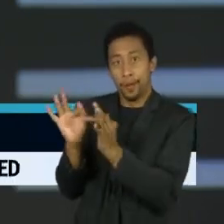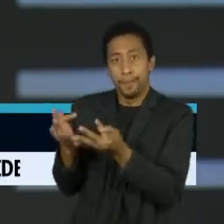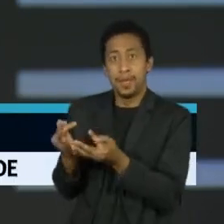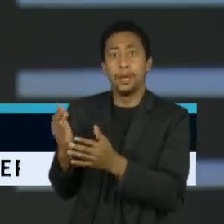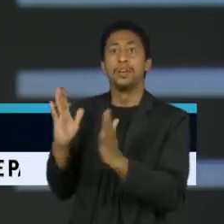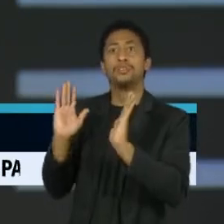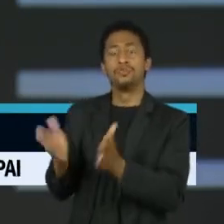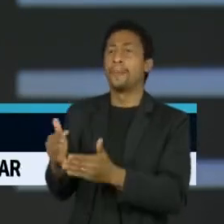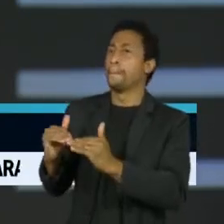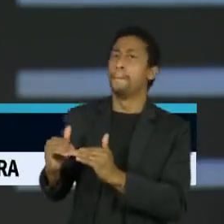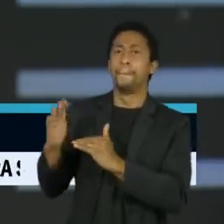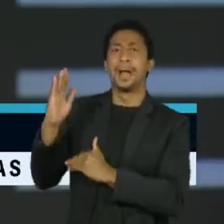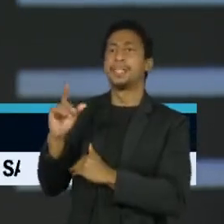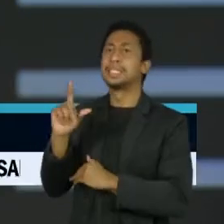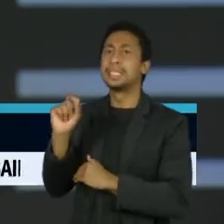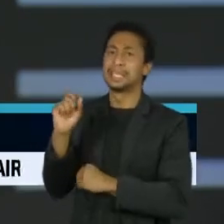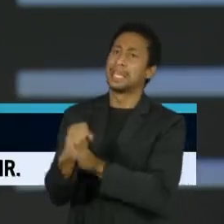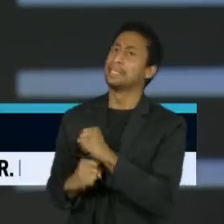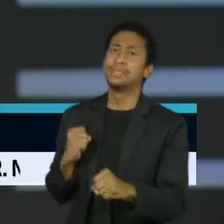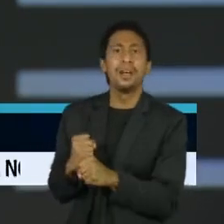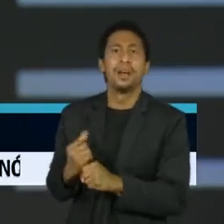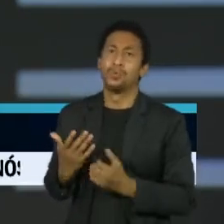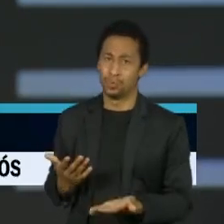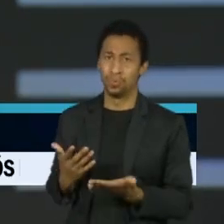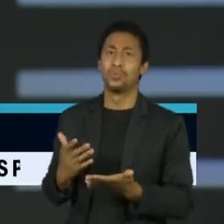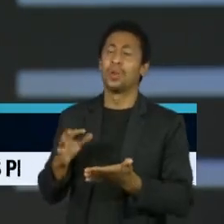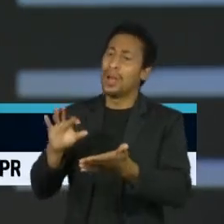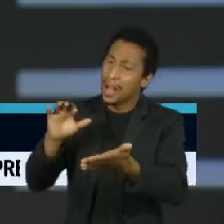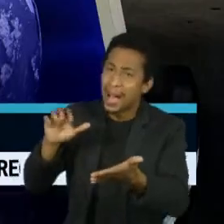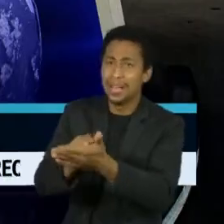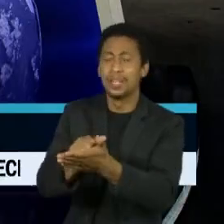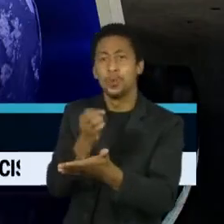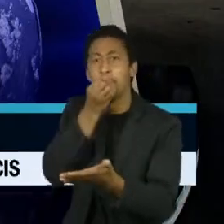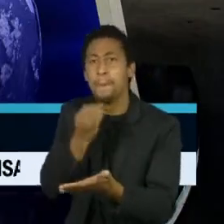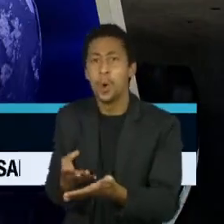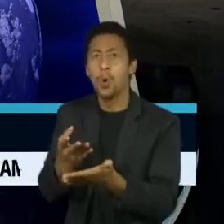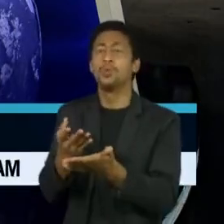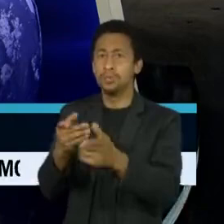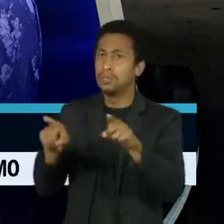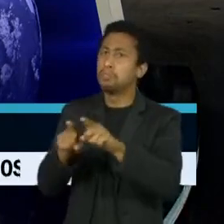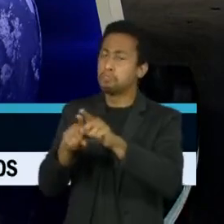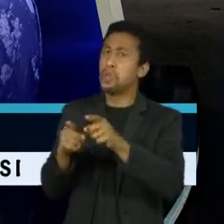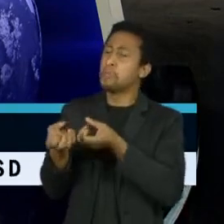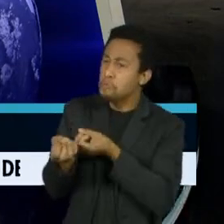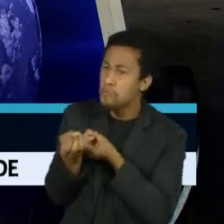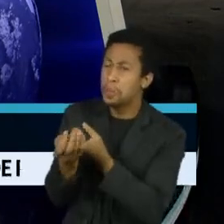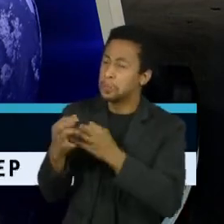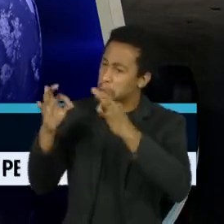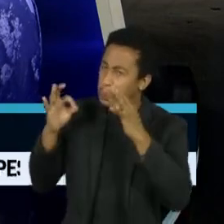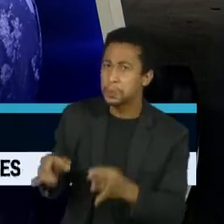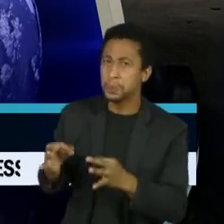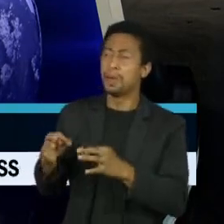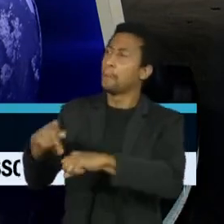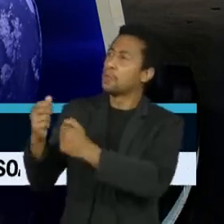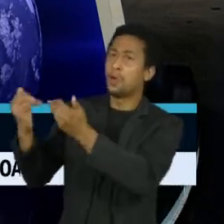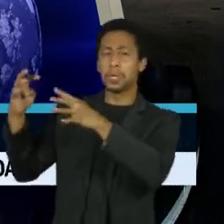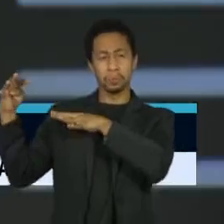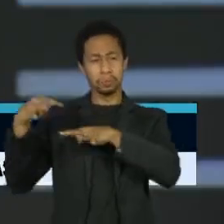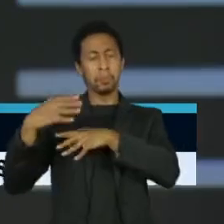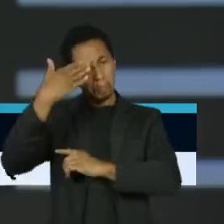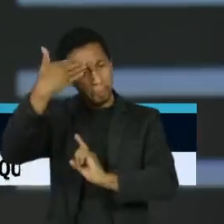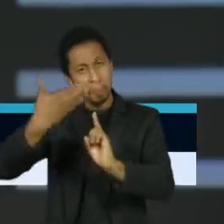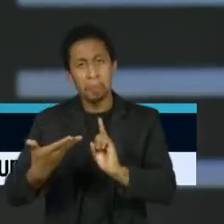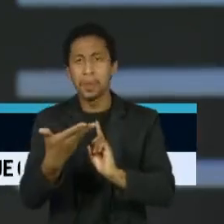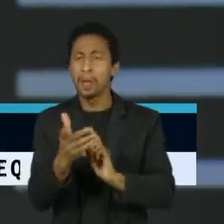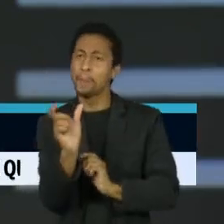de uma década, o Bolsa Família, que tem um bom cadastro, etc., que recebia críticas por outras razões, não essas, né, para fazer um